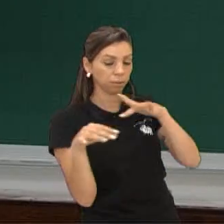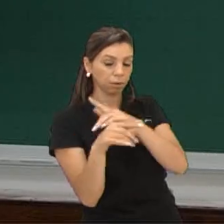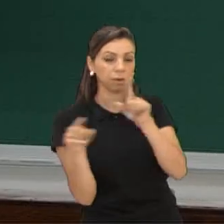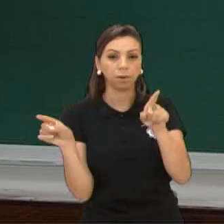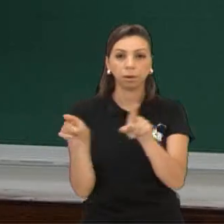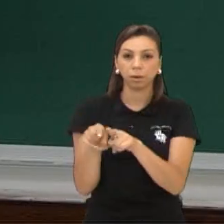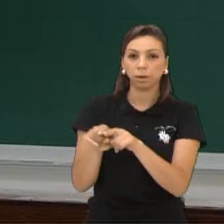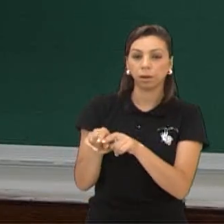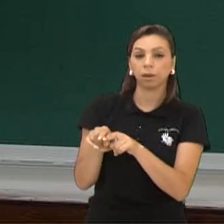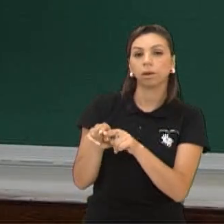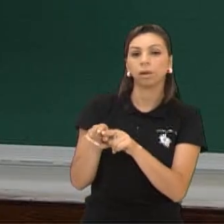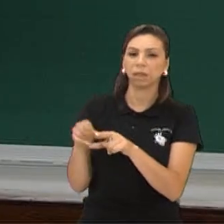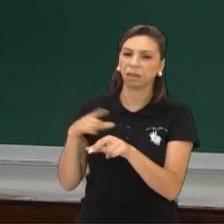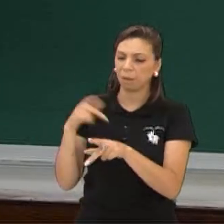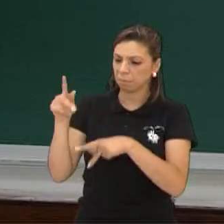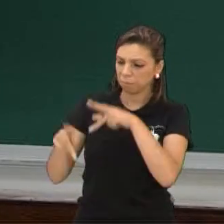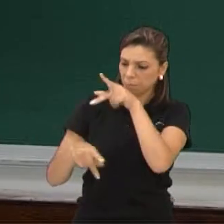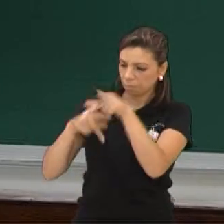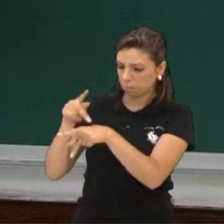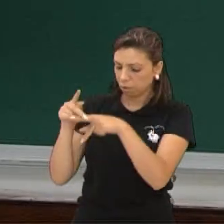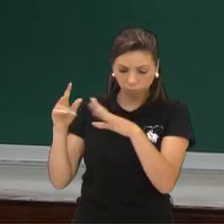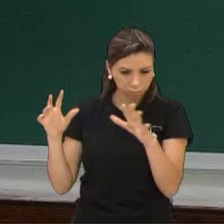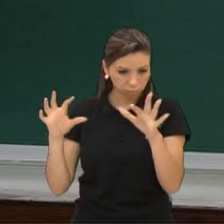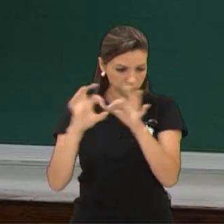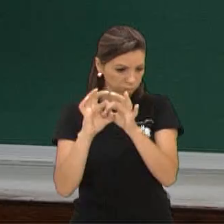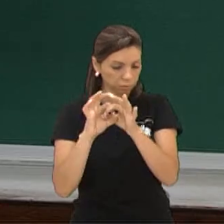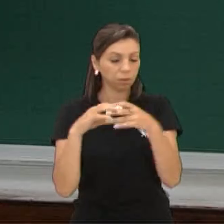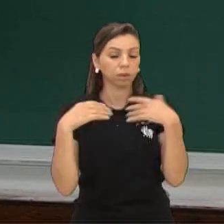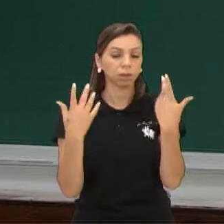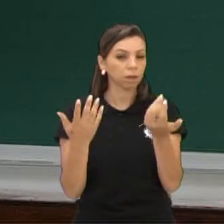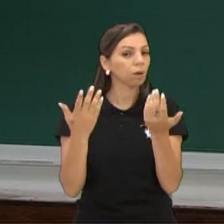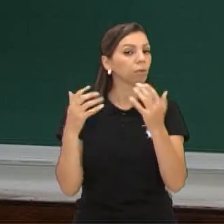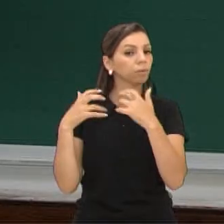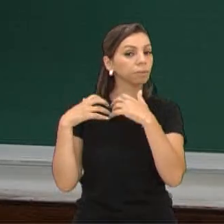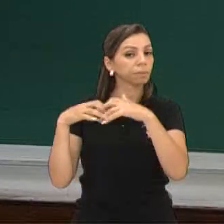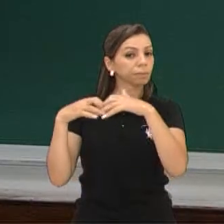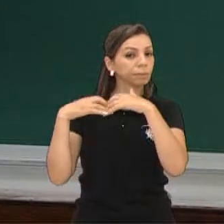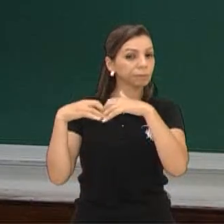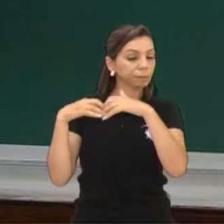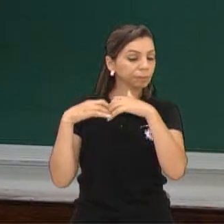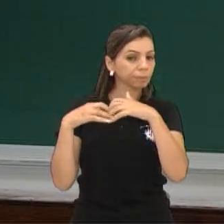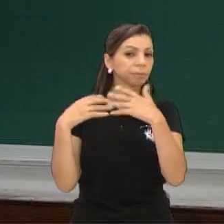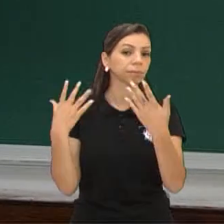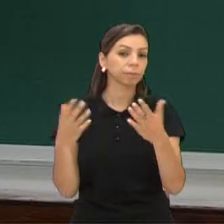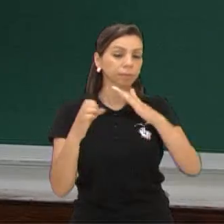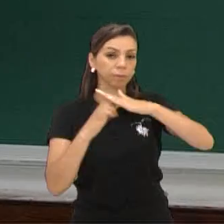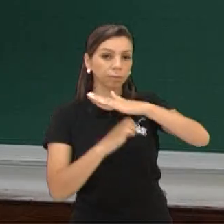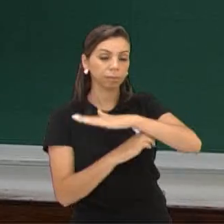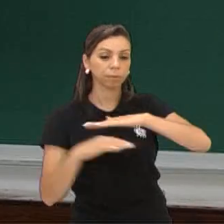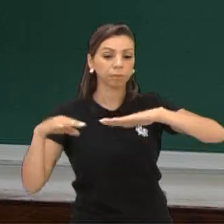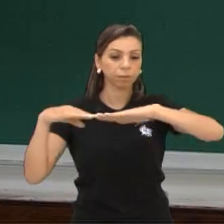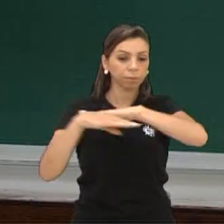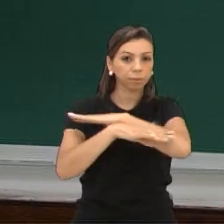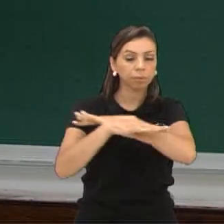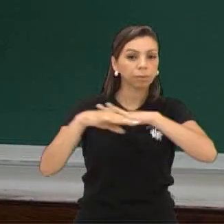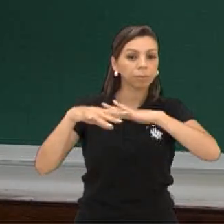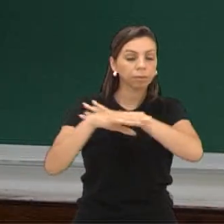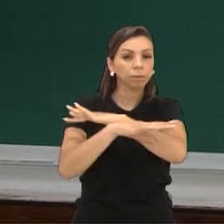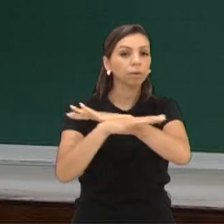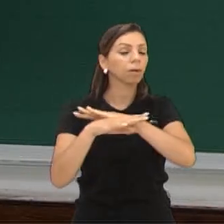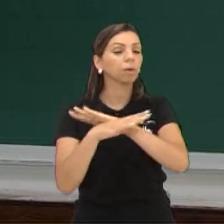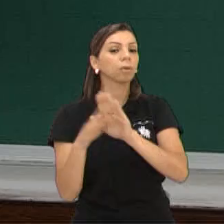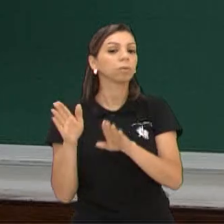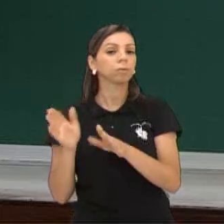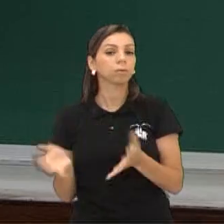as áreas mais concentradas, levando-nos a pensar, logicamente, que a estruturação das vias colaborou e